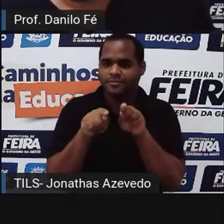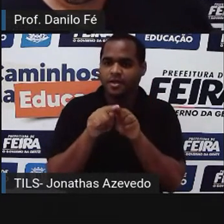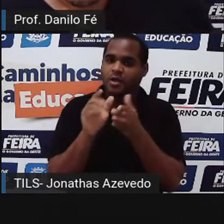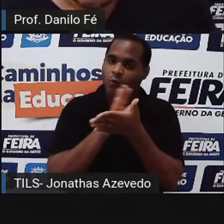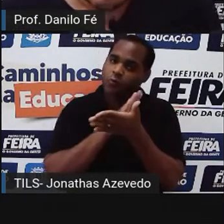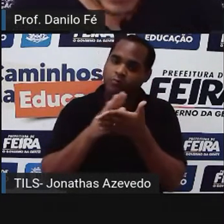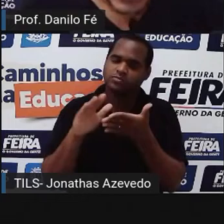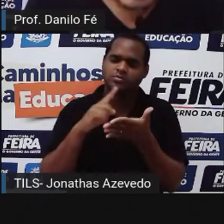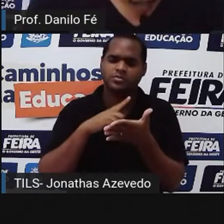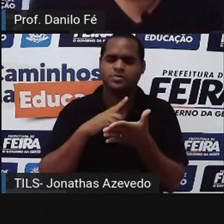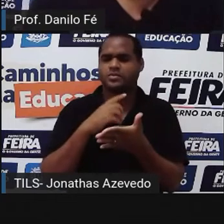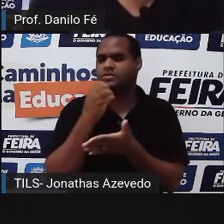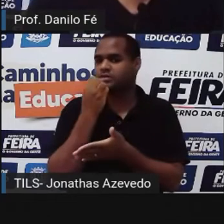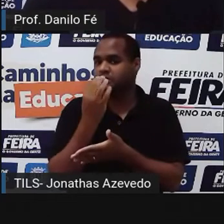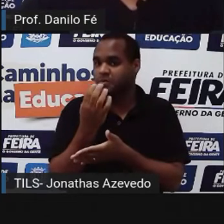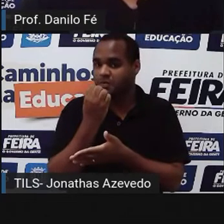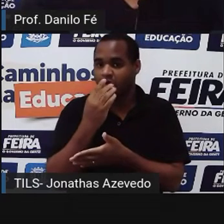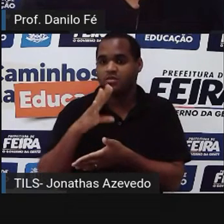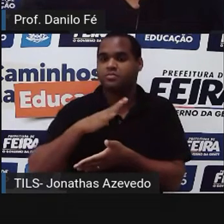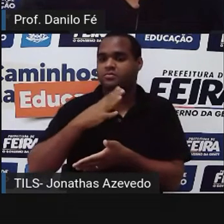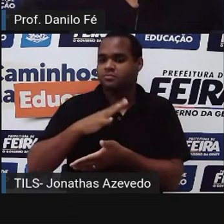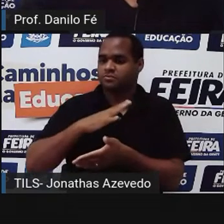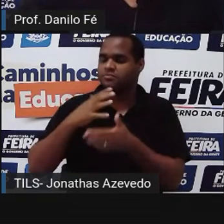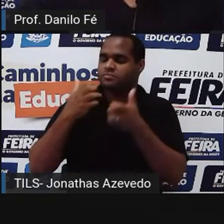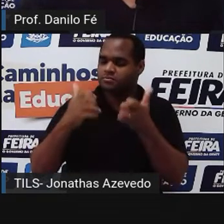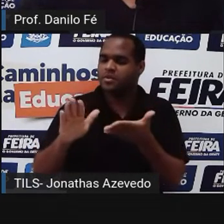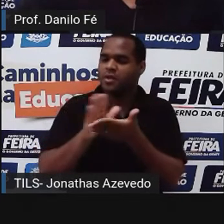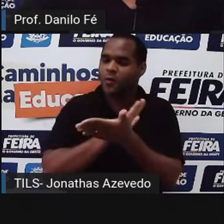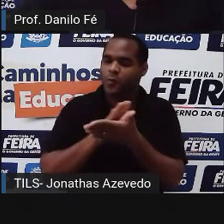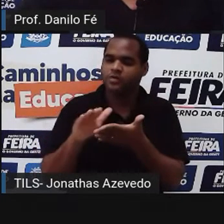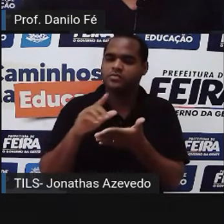também mais corajosas que já